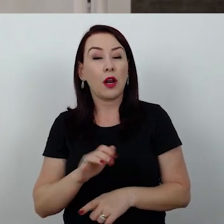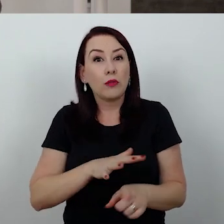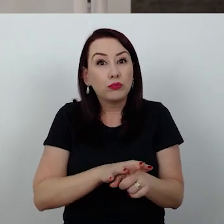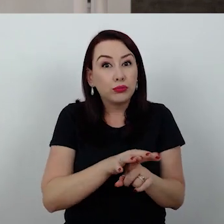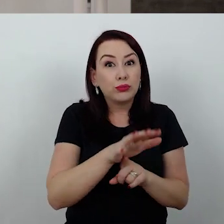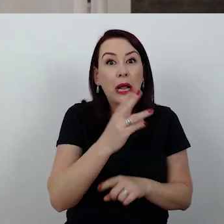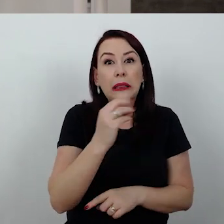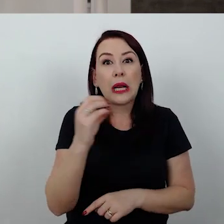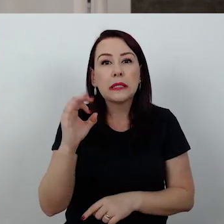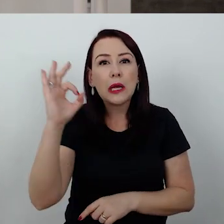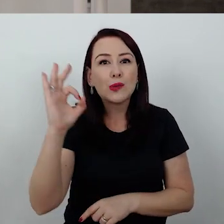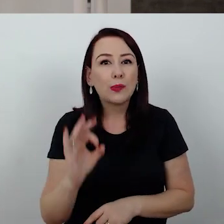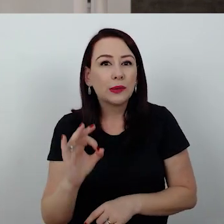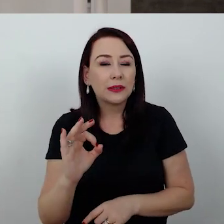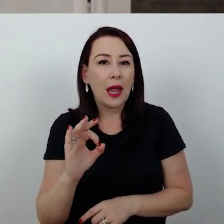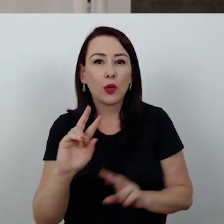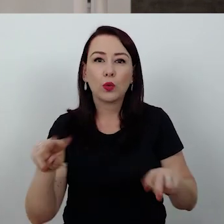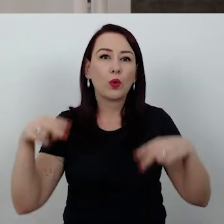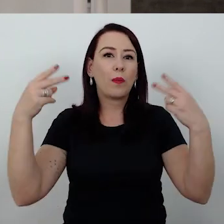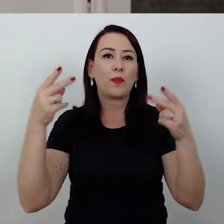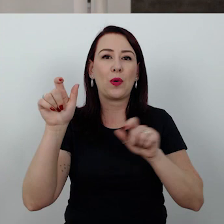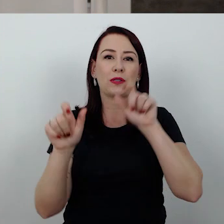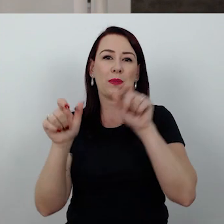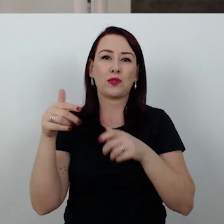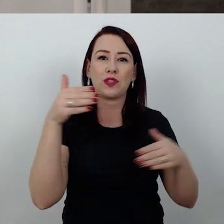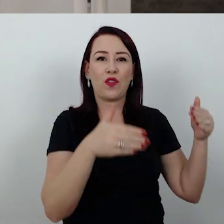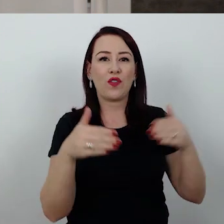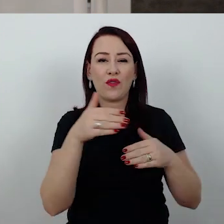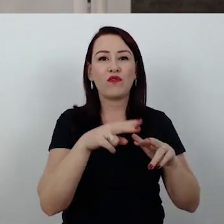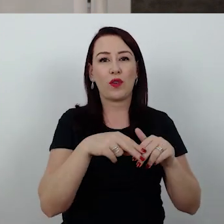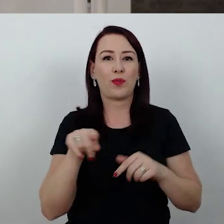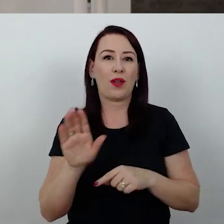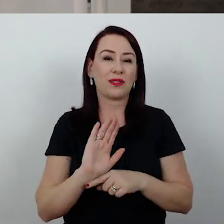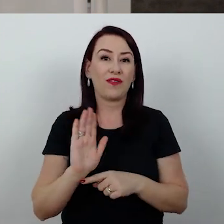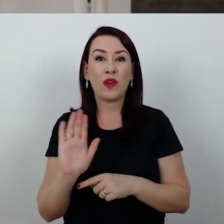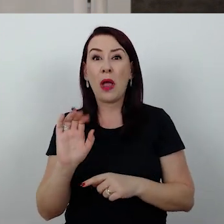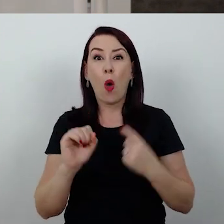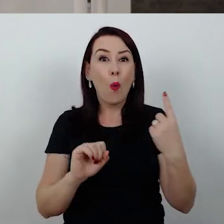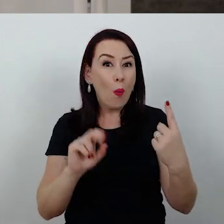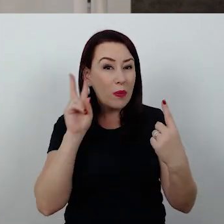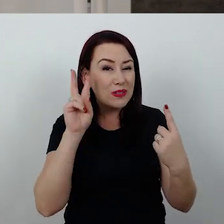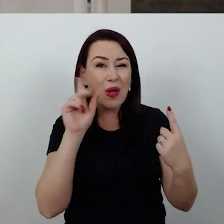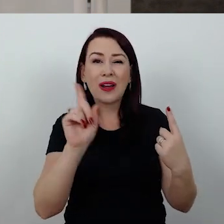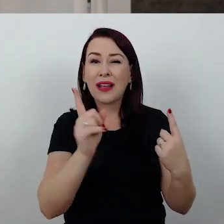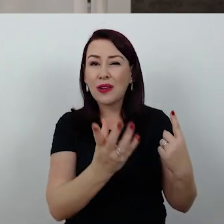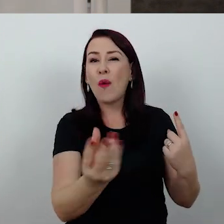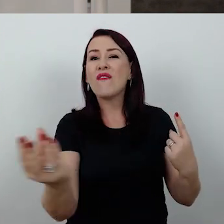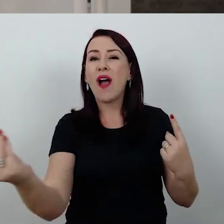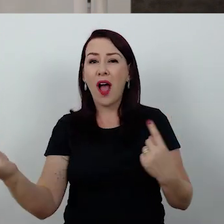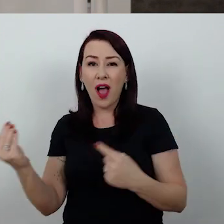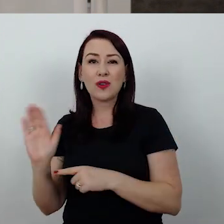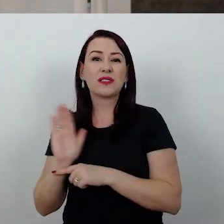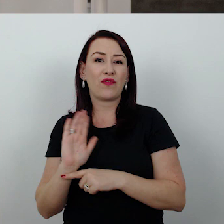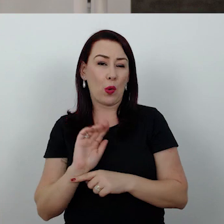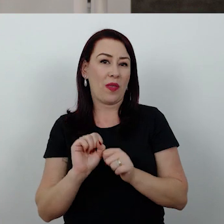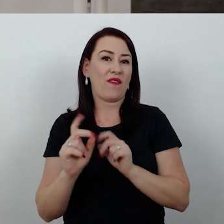procura desse território por causa do filme. Então, isso não é um caso isolado, isso acontece em diversas produções,